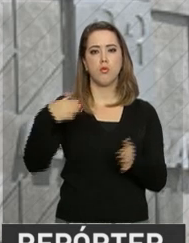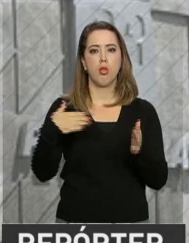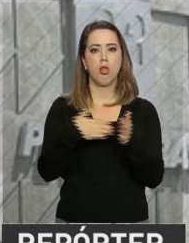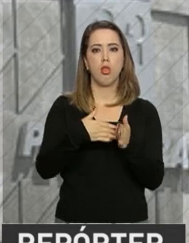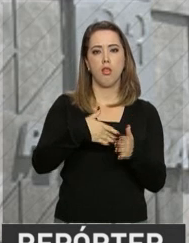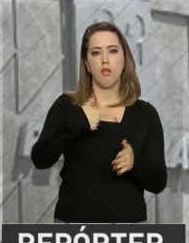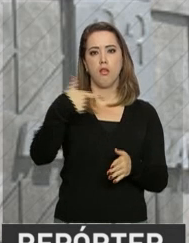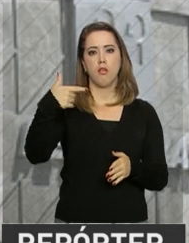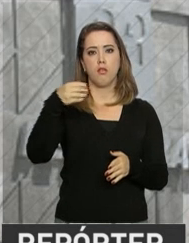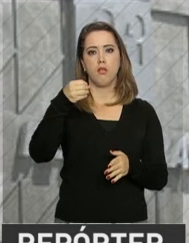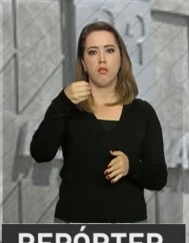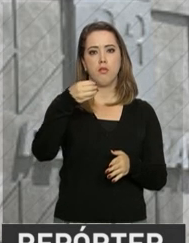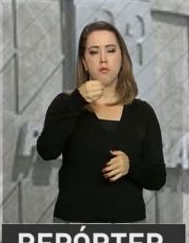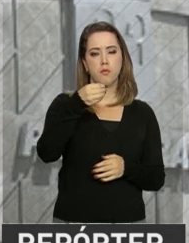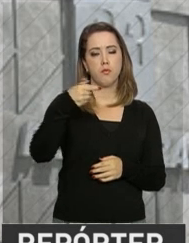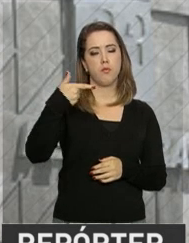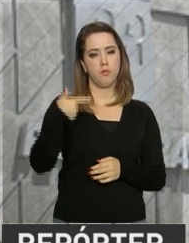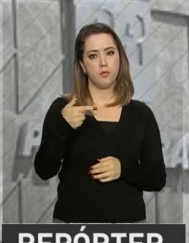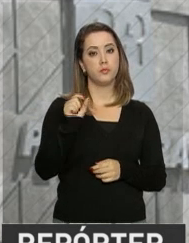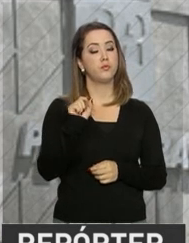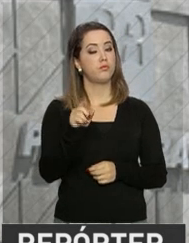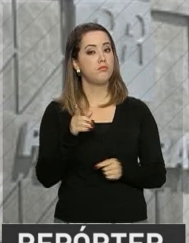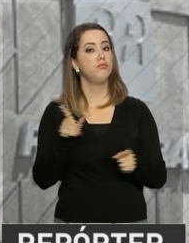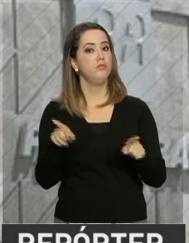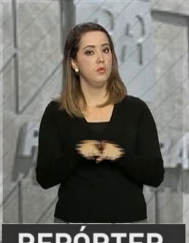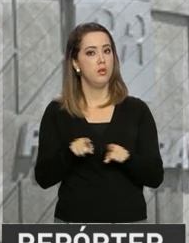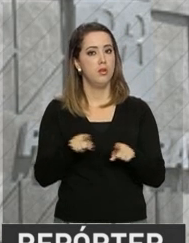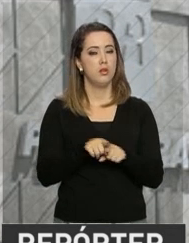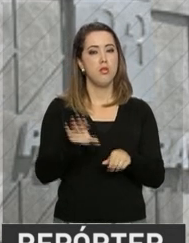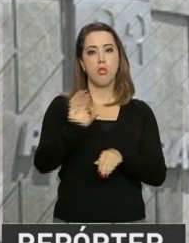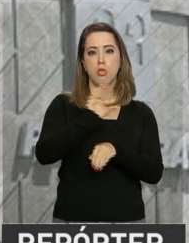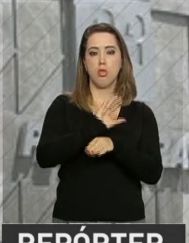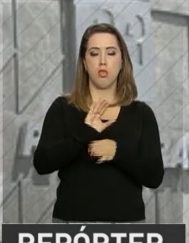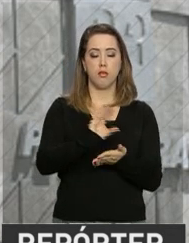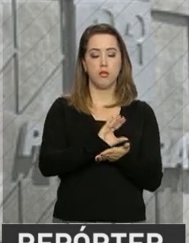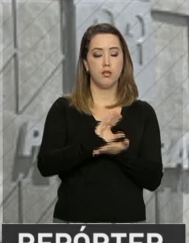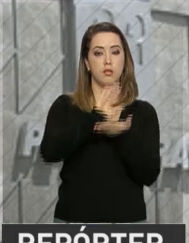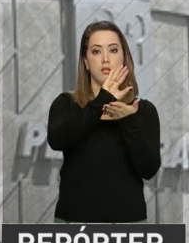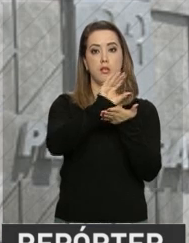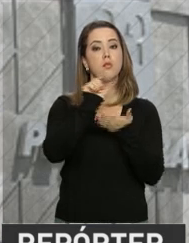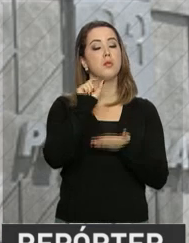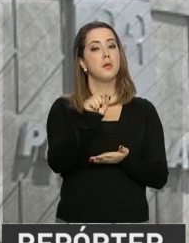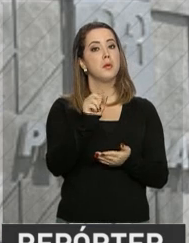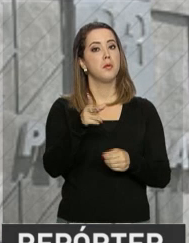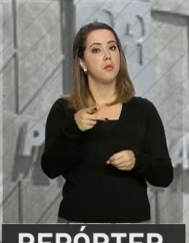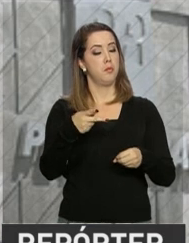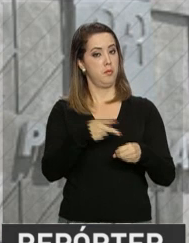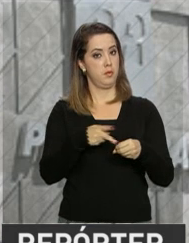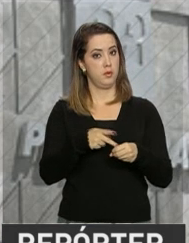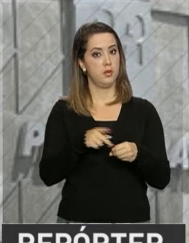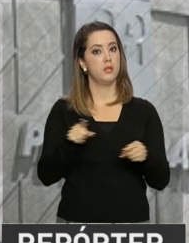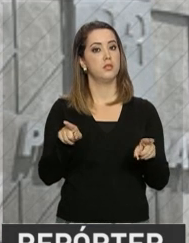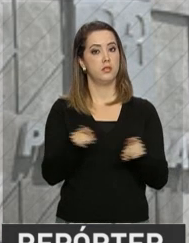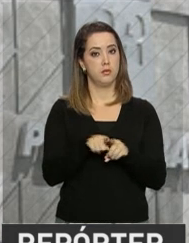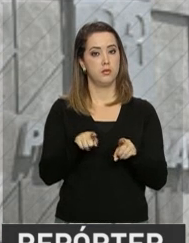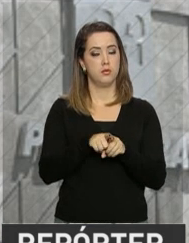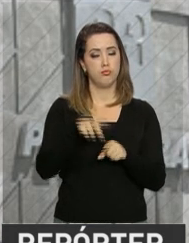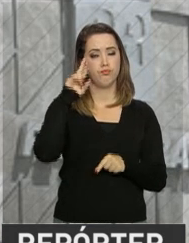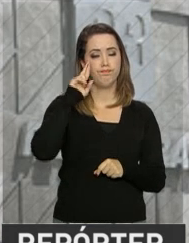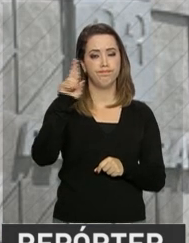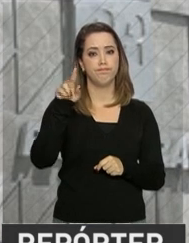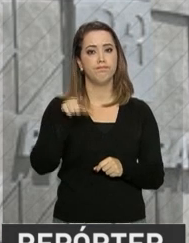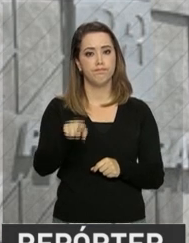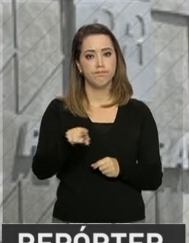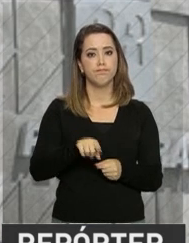Conselho de administração da Petrobrás entre 1999 e 2002 e presidente do conselho a partir de março de